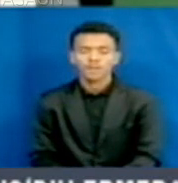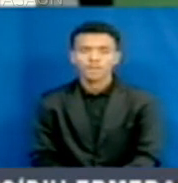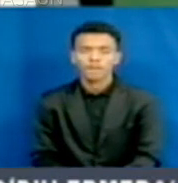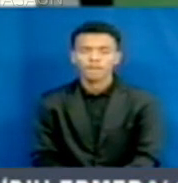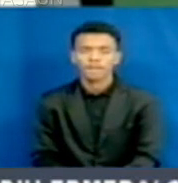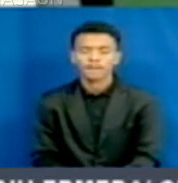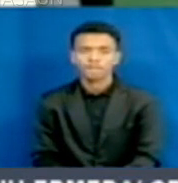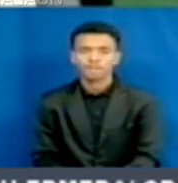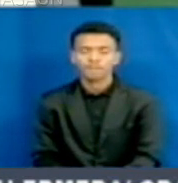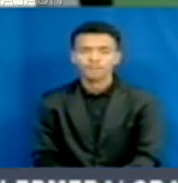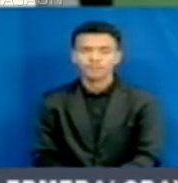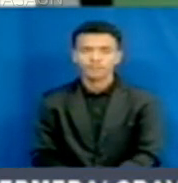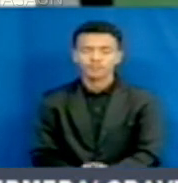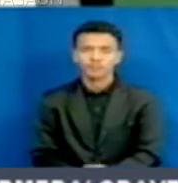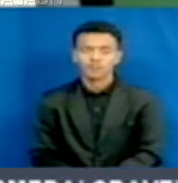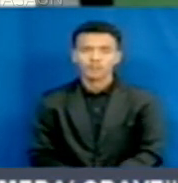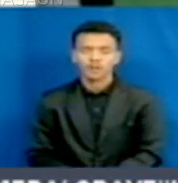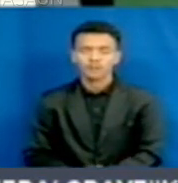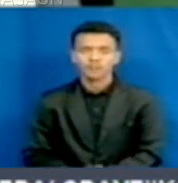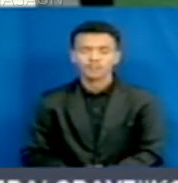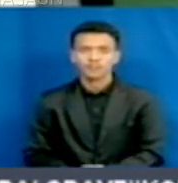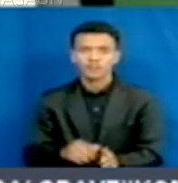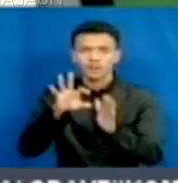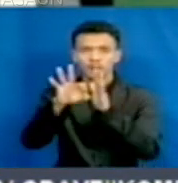2022 retam inflação